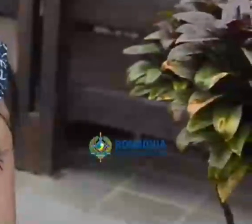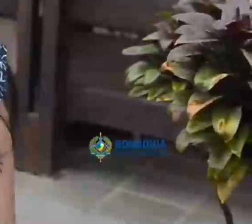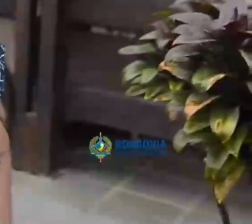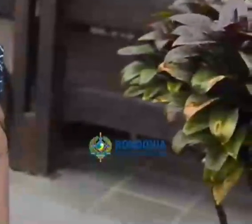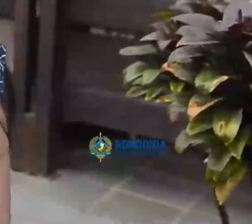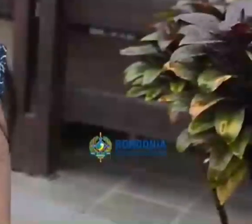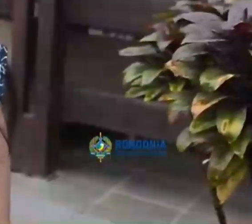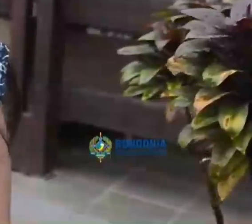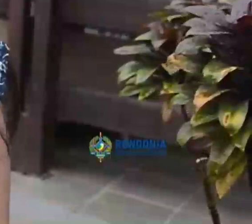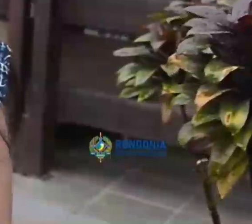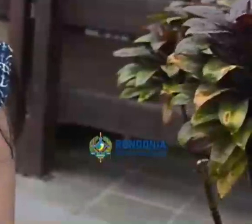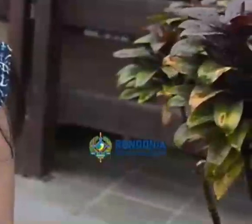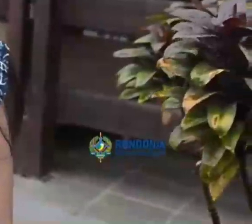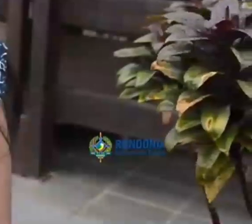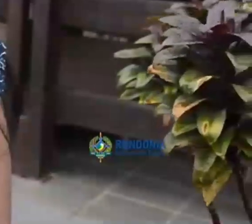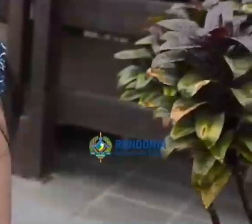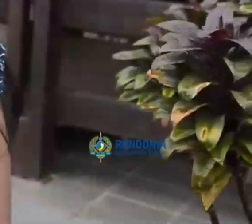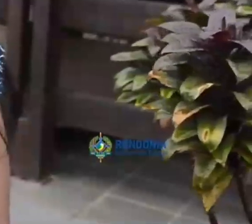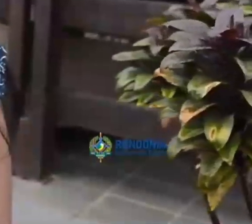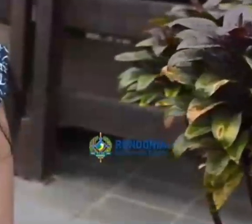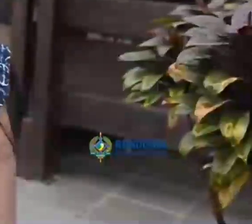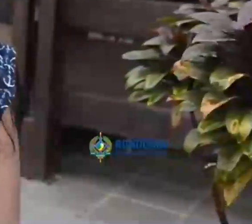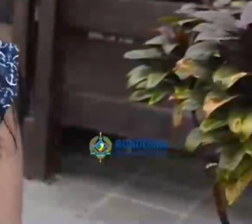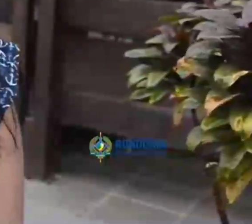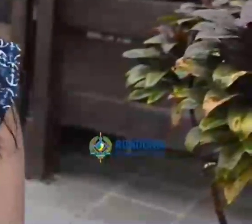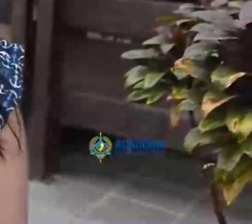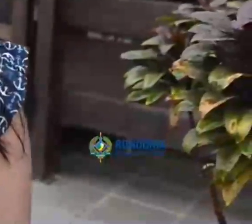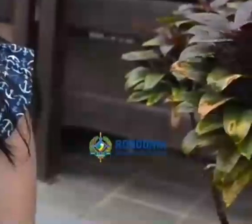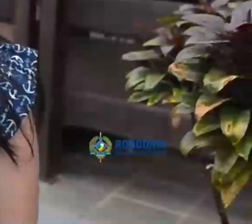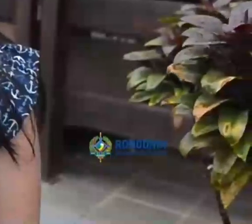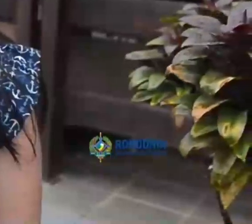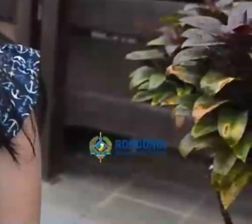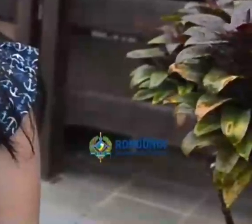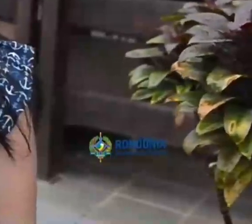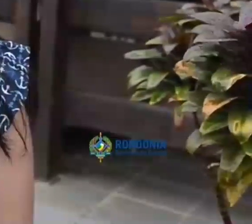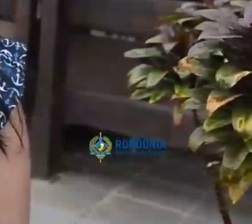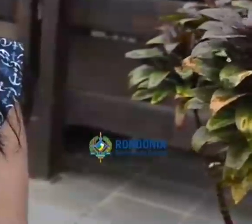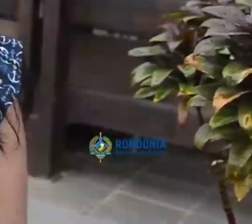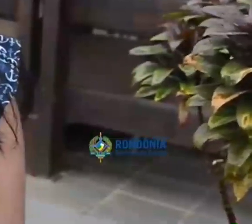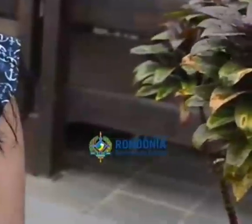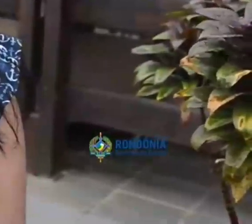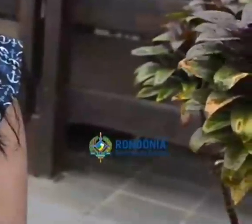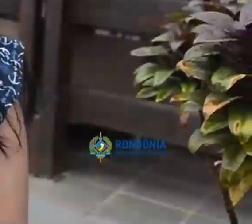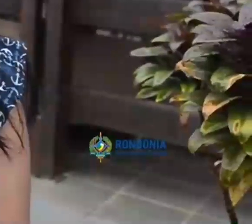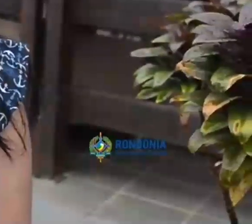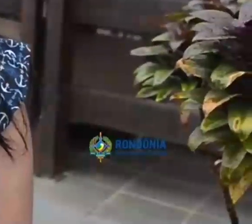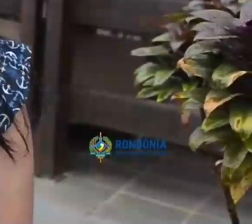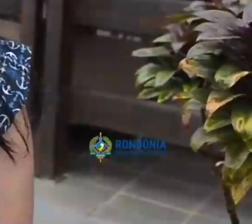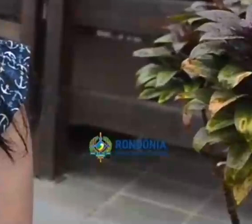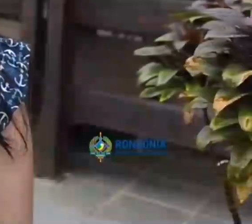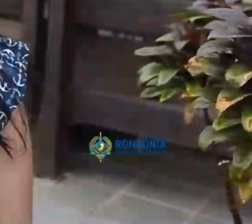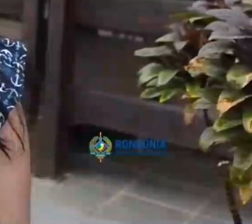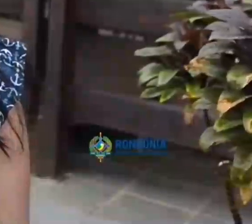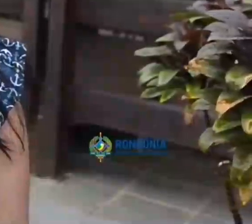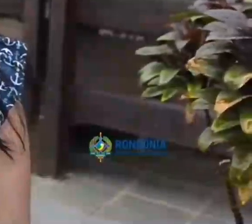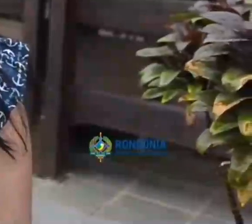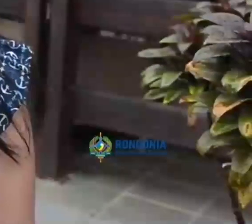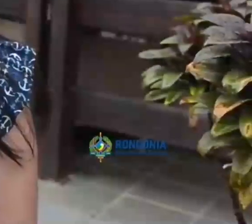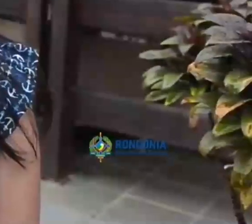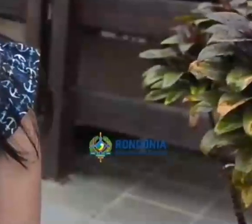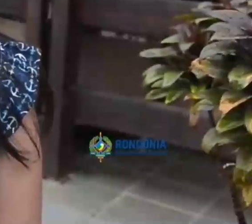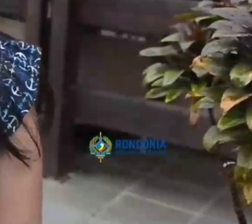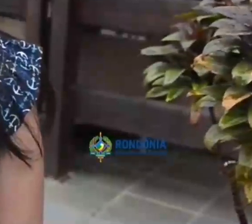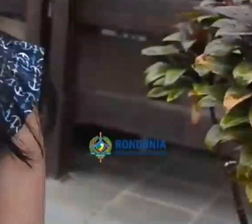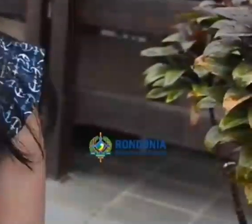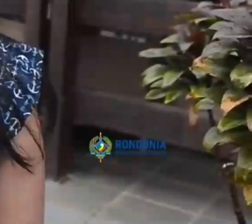Eu nasci em São Paulo, na capital, moro em Porto Velho desde 2002. Vim pra cá transferida,